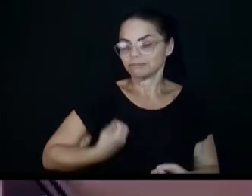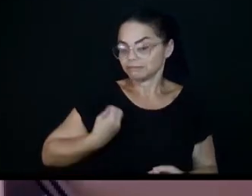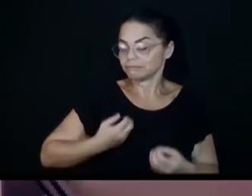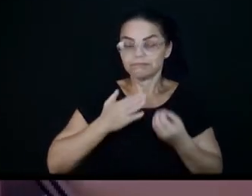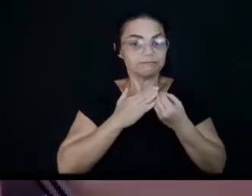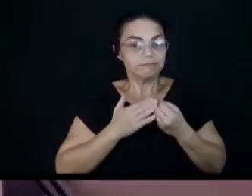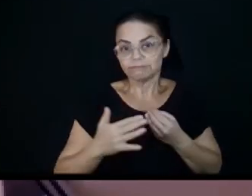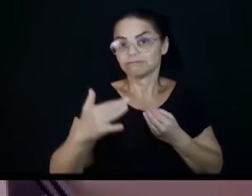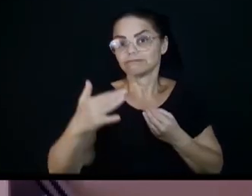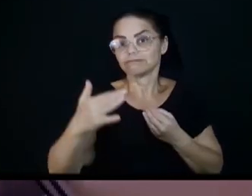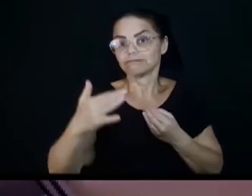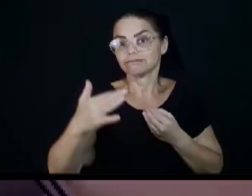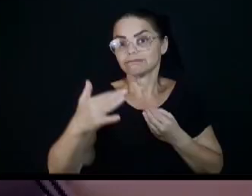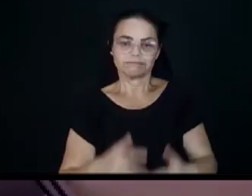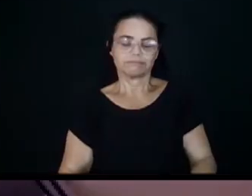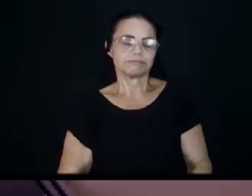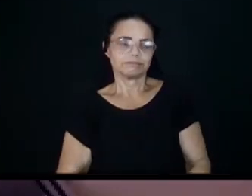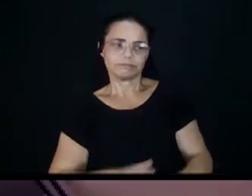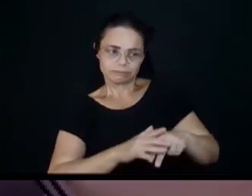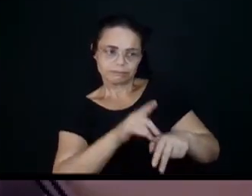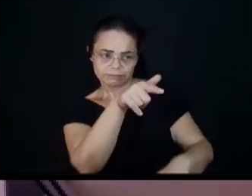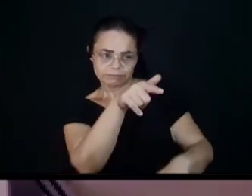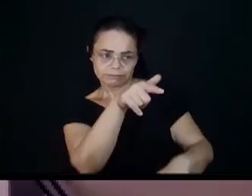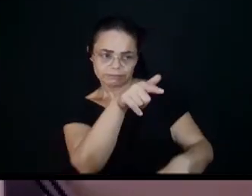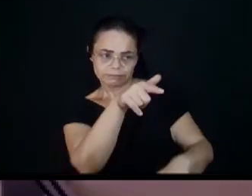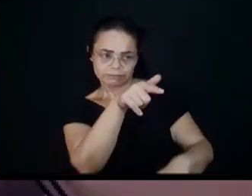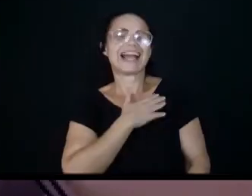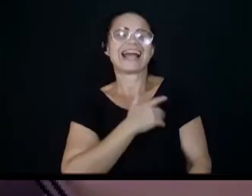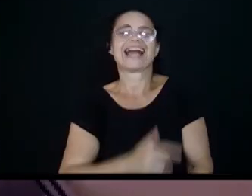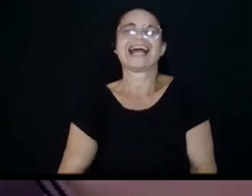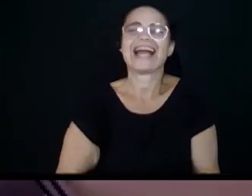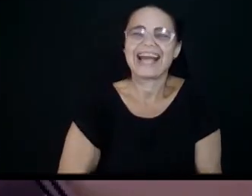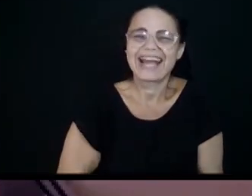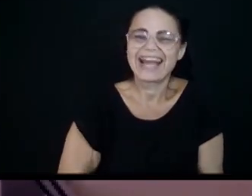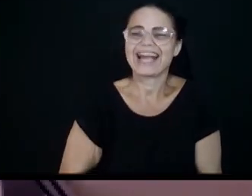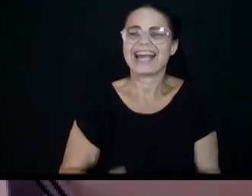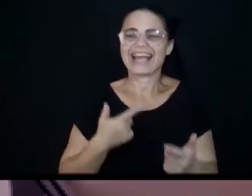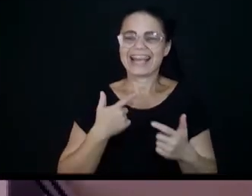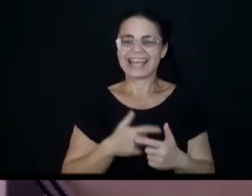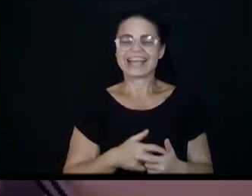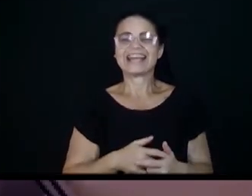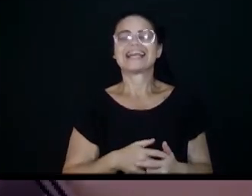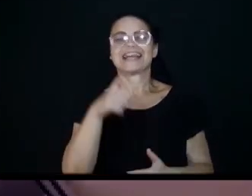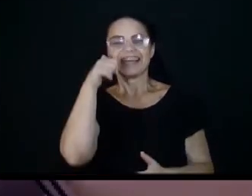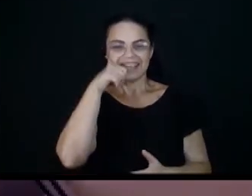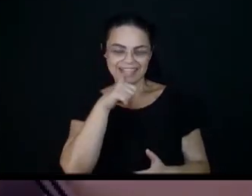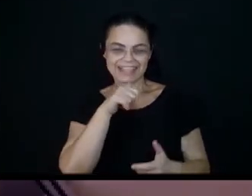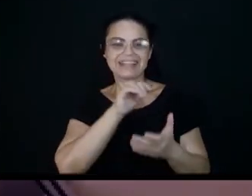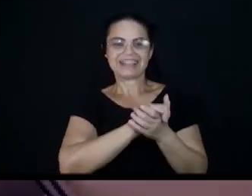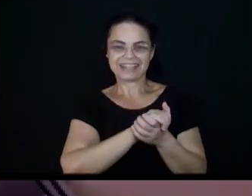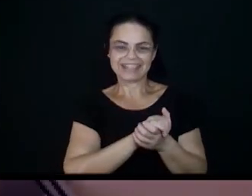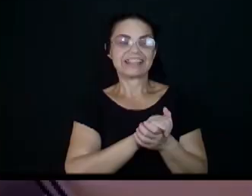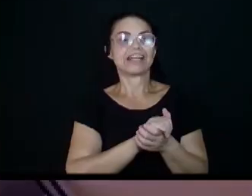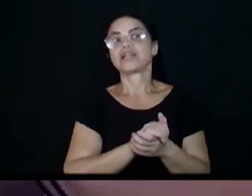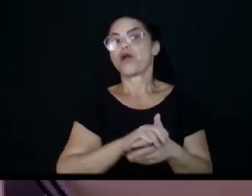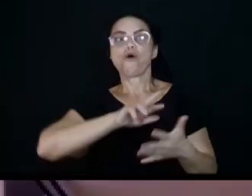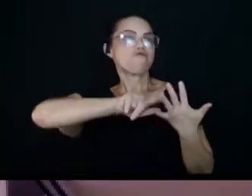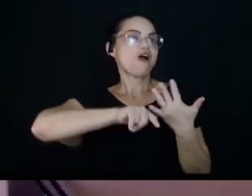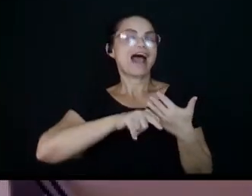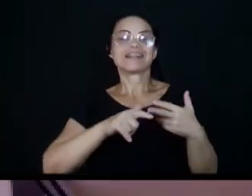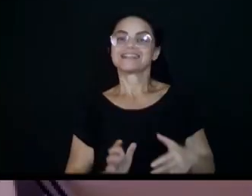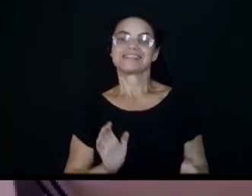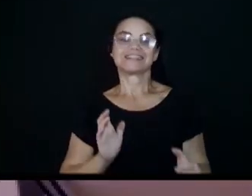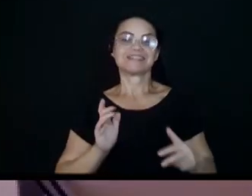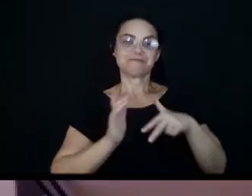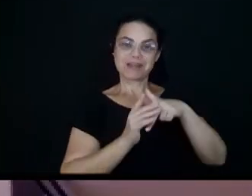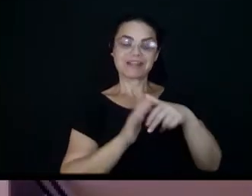pacientes, ó, você casou comigo. Tá, eu vou falar para minha mulher que eu tenho várias pacientes que estão casadas comigo, e é assim com